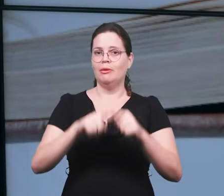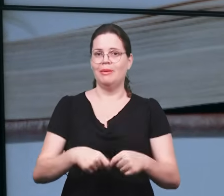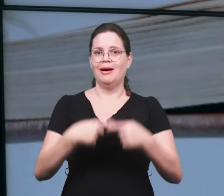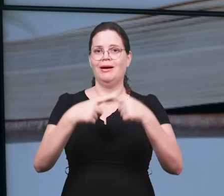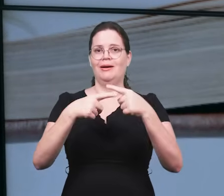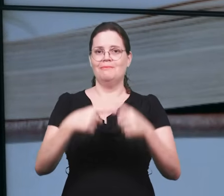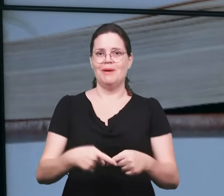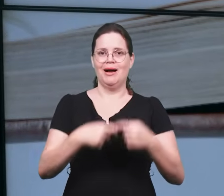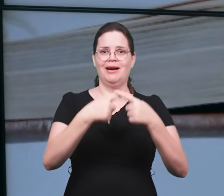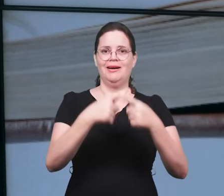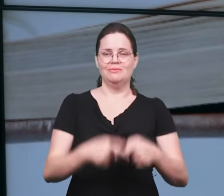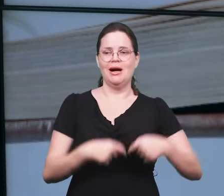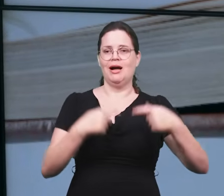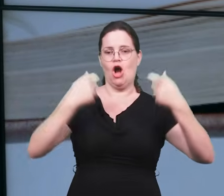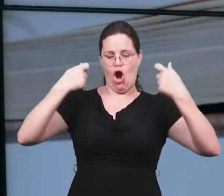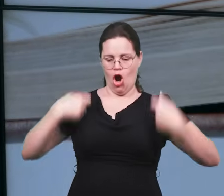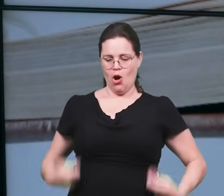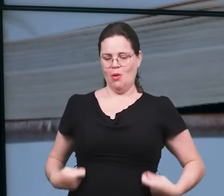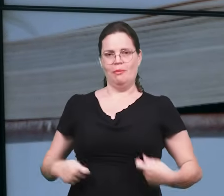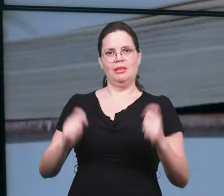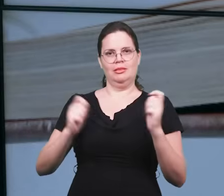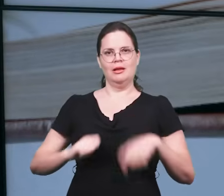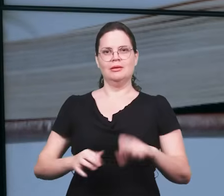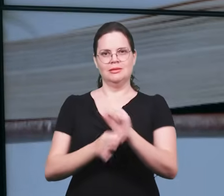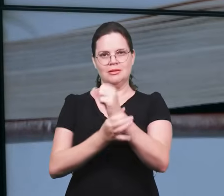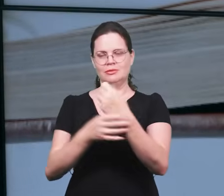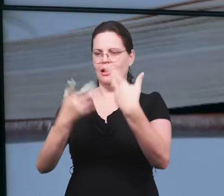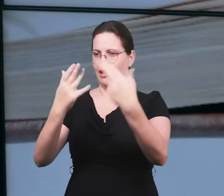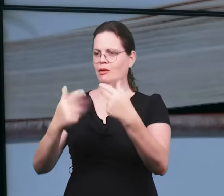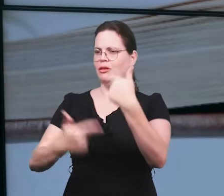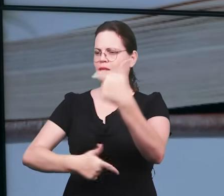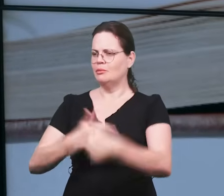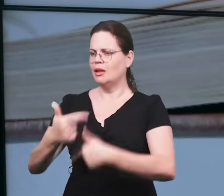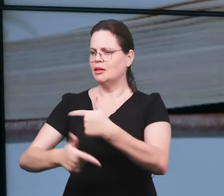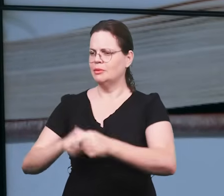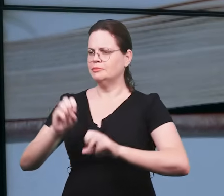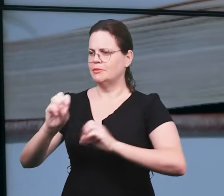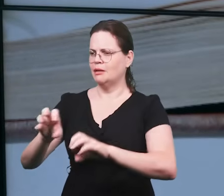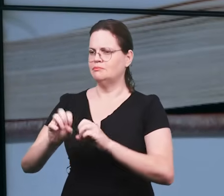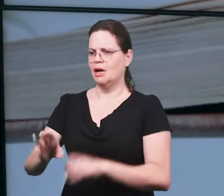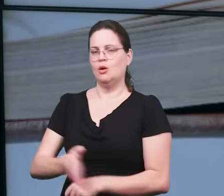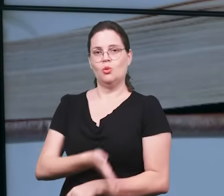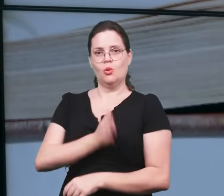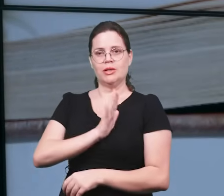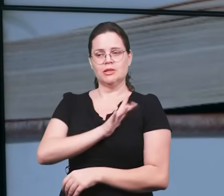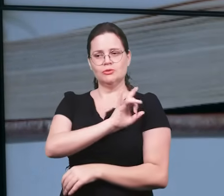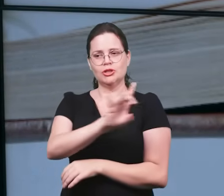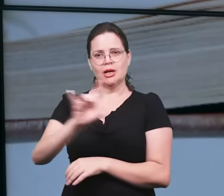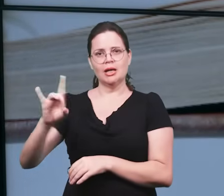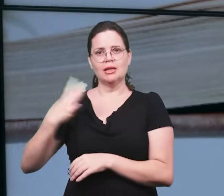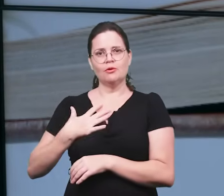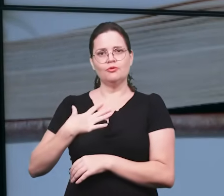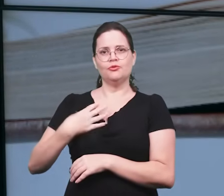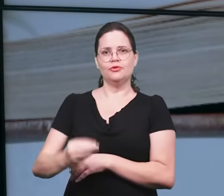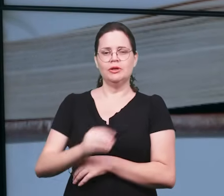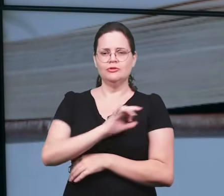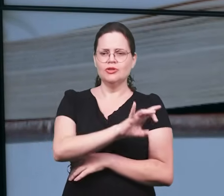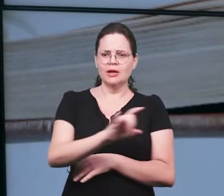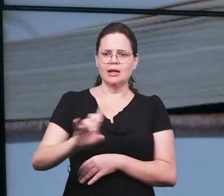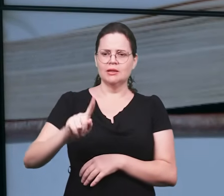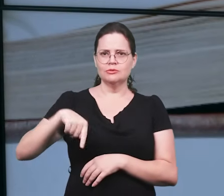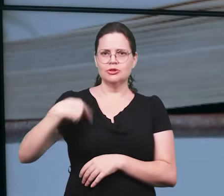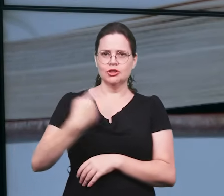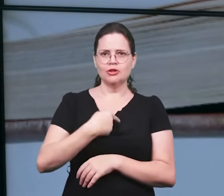é aquele que vai fazer agir no coração dos nossos filhos, no coração daqueles a quem nós levamos a palavra